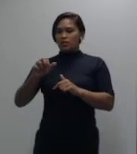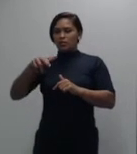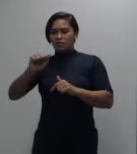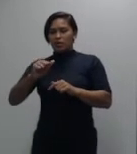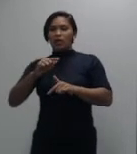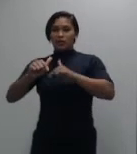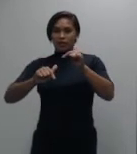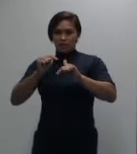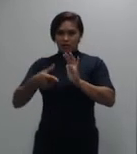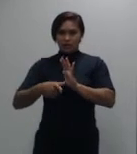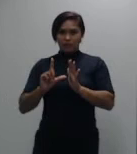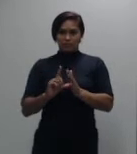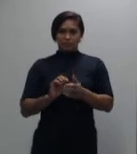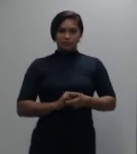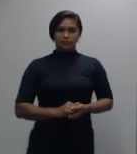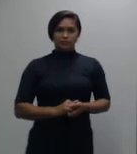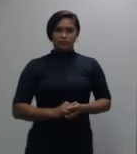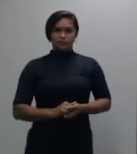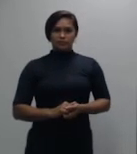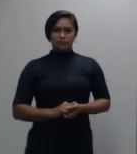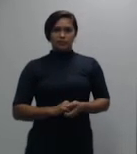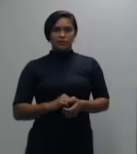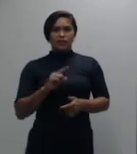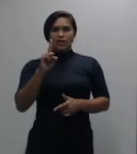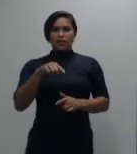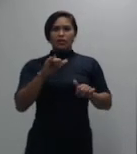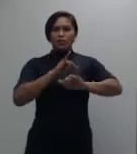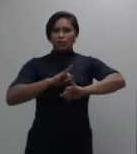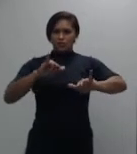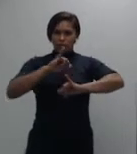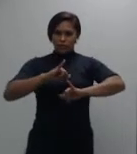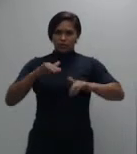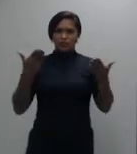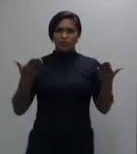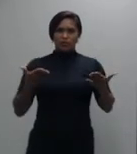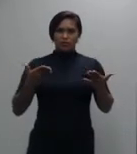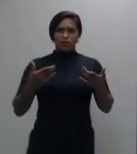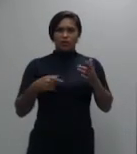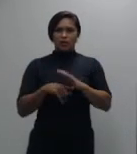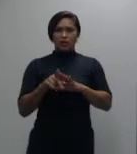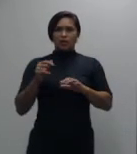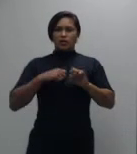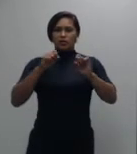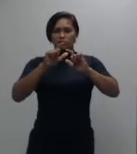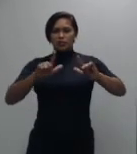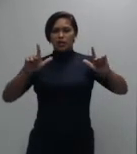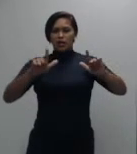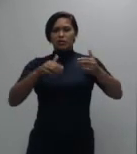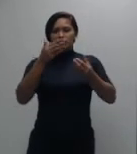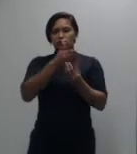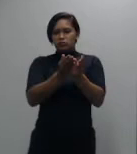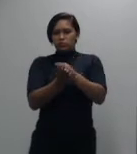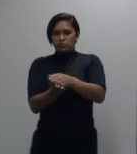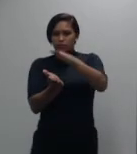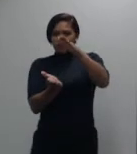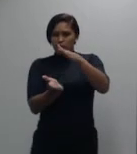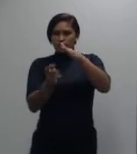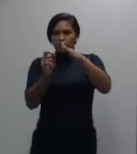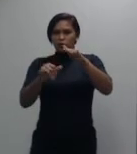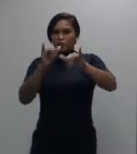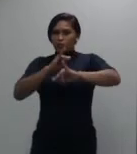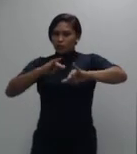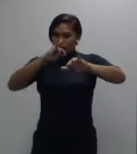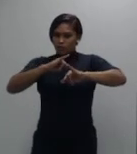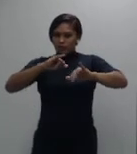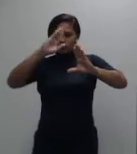marca trabalhava e isso foi noticiado já por isso que tá aí você com esse povo todo o sal informações foi